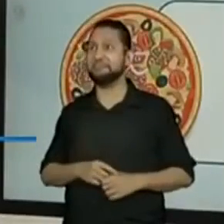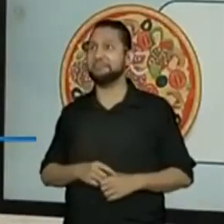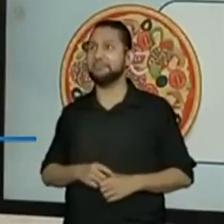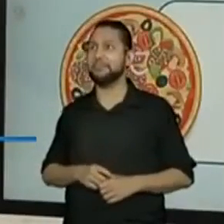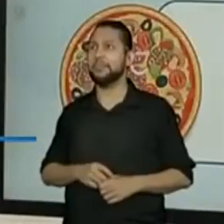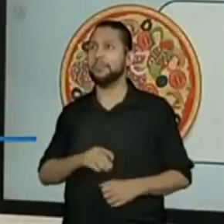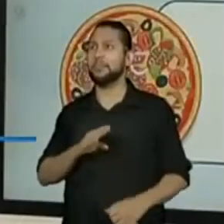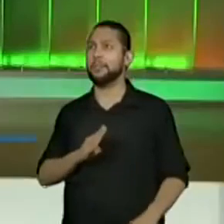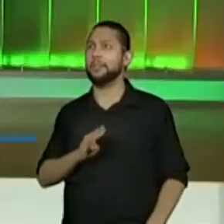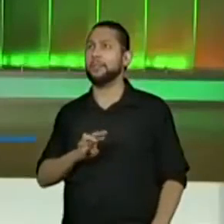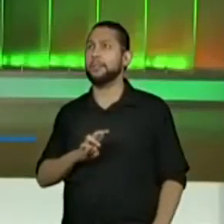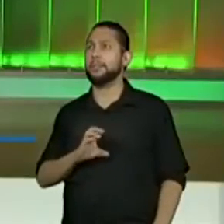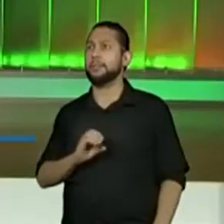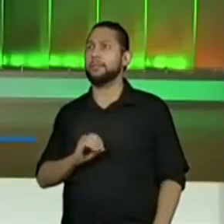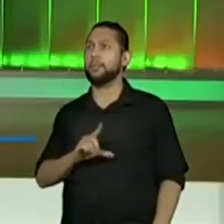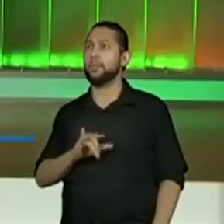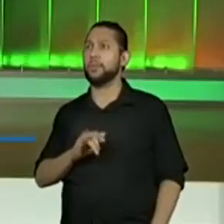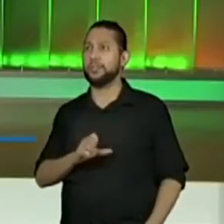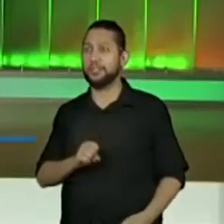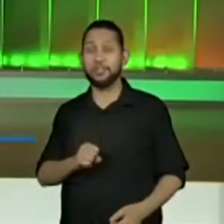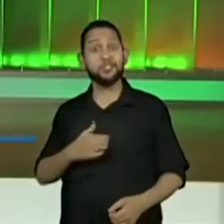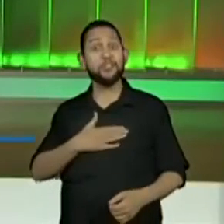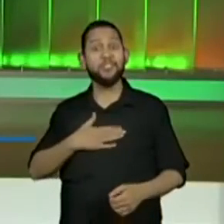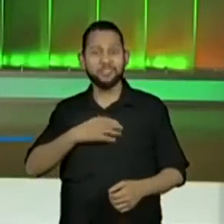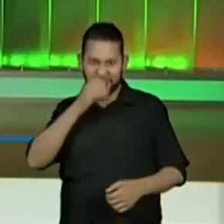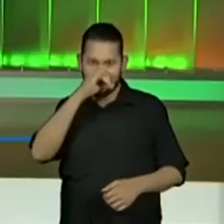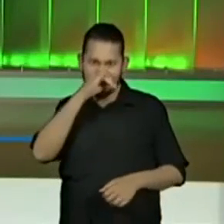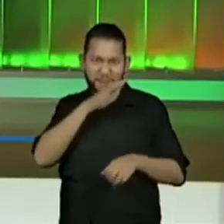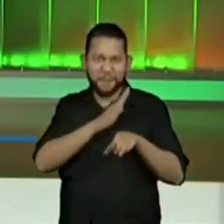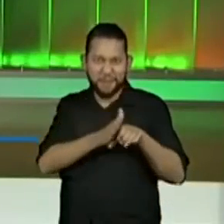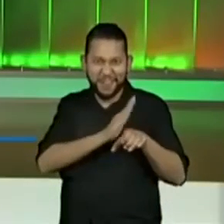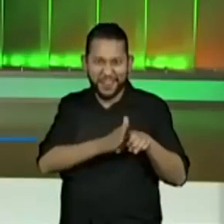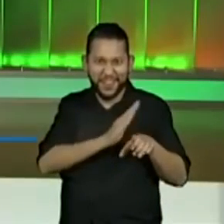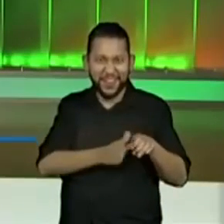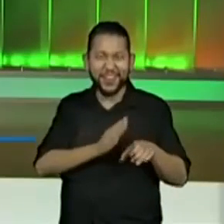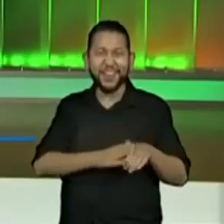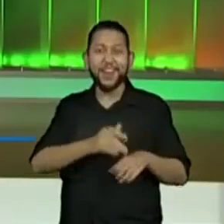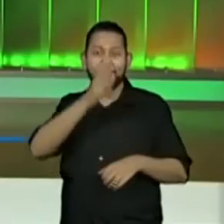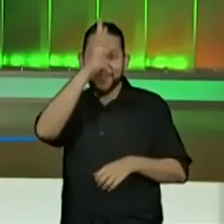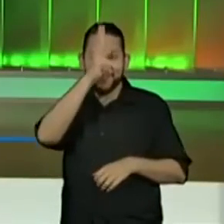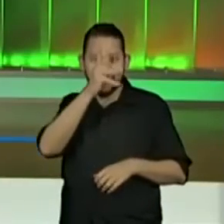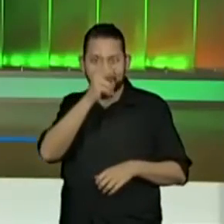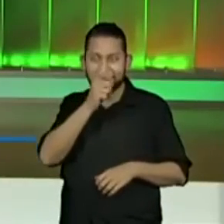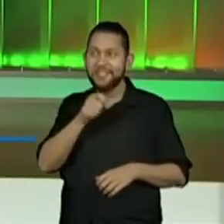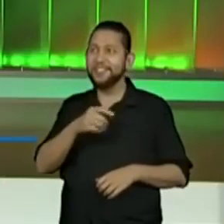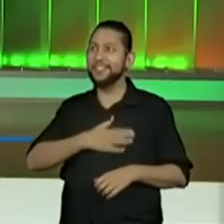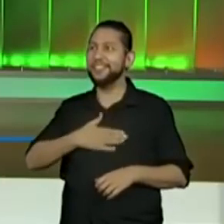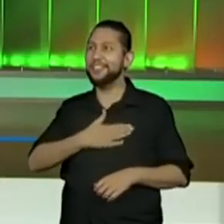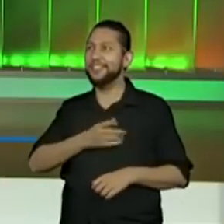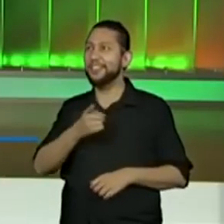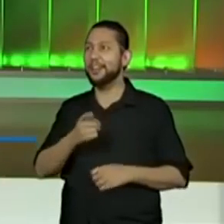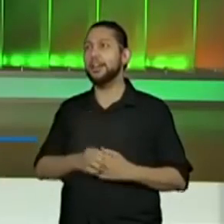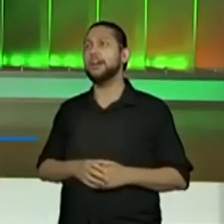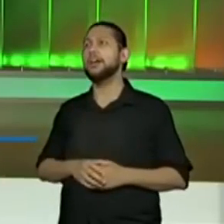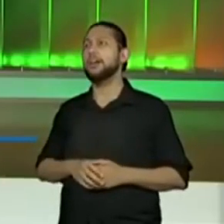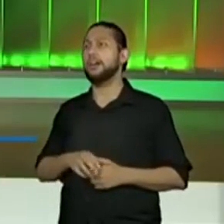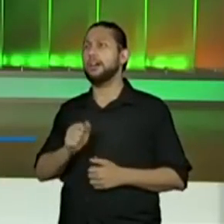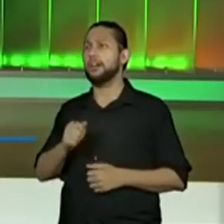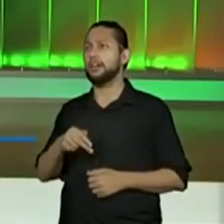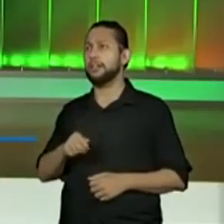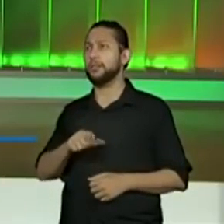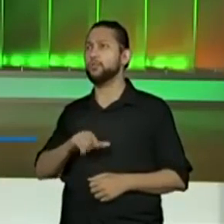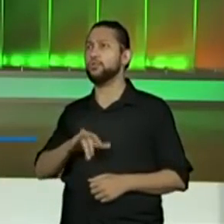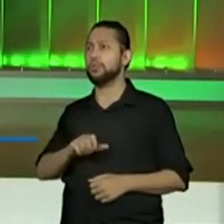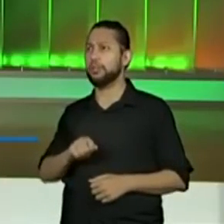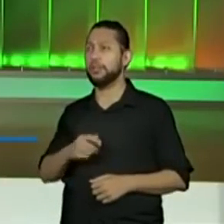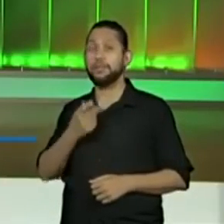é mas tem professora que preferem de bacon Olha só preferem de frango a Ana Júlia que a aluna da professora Fabiana